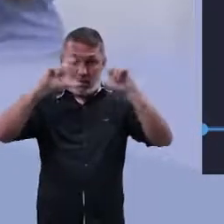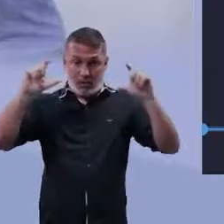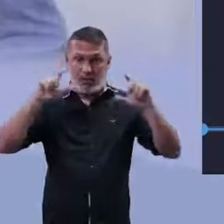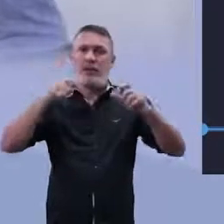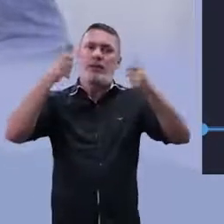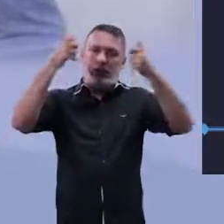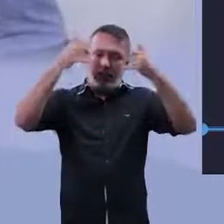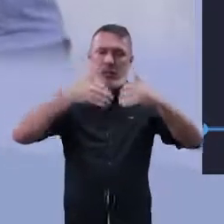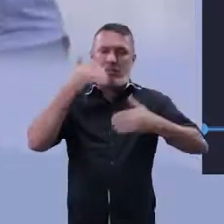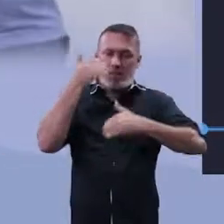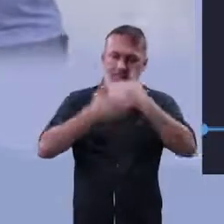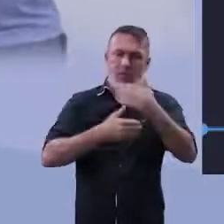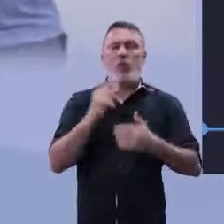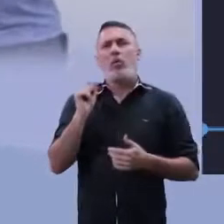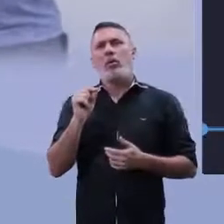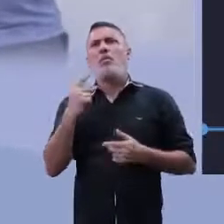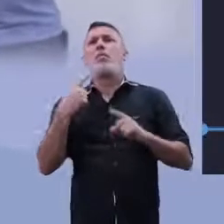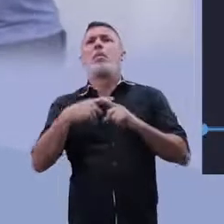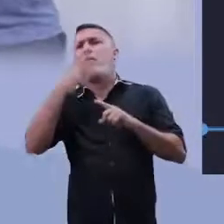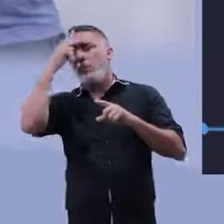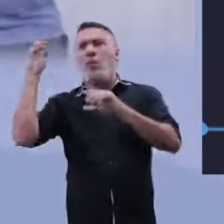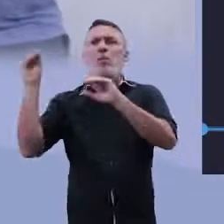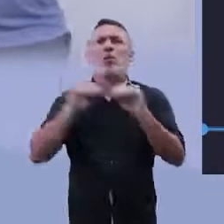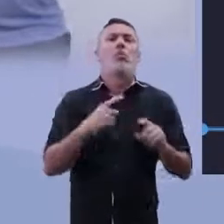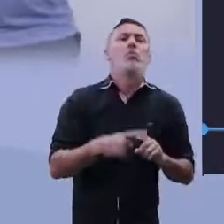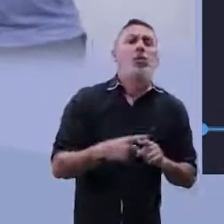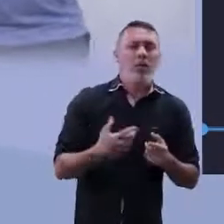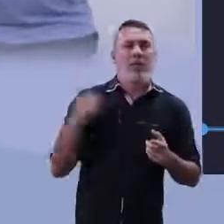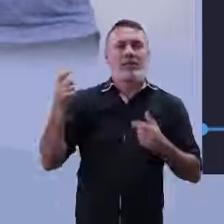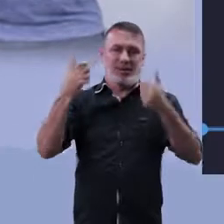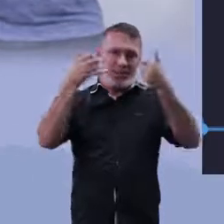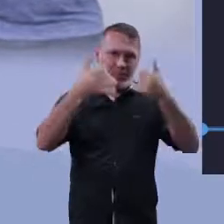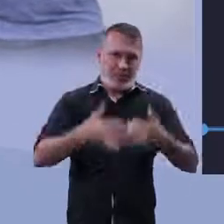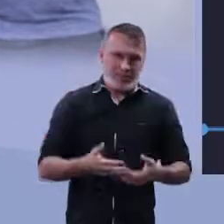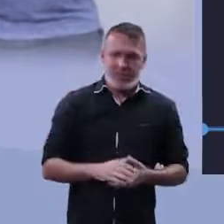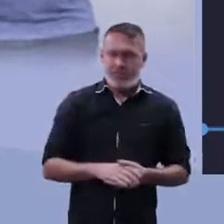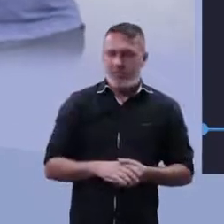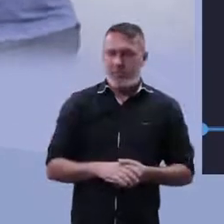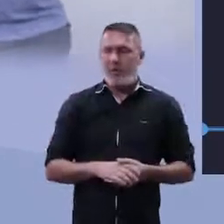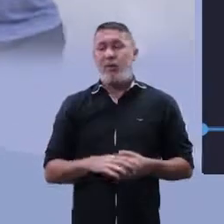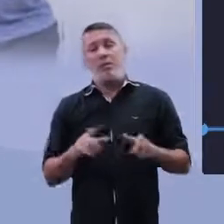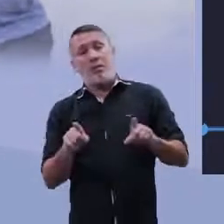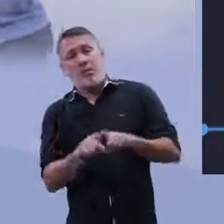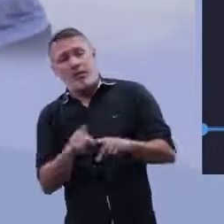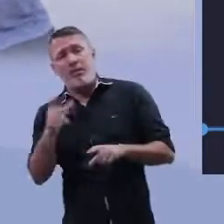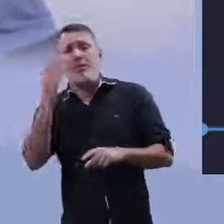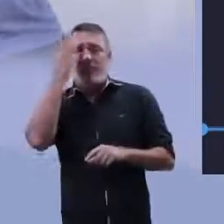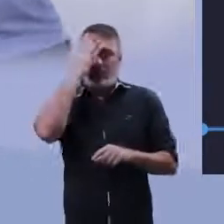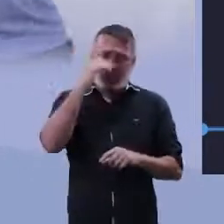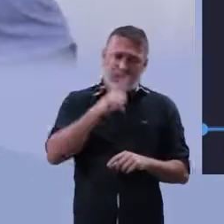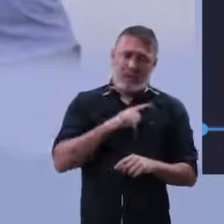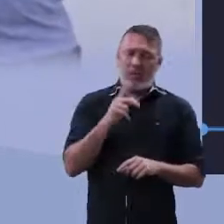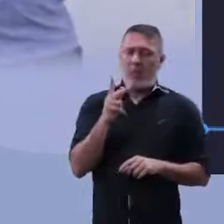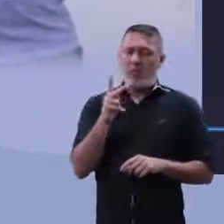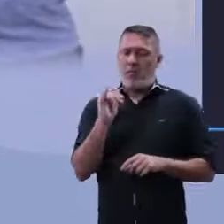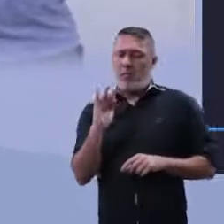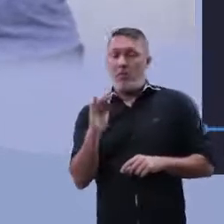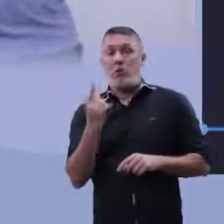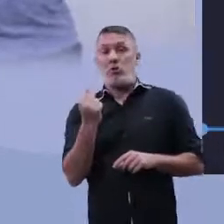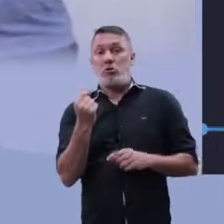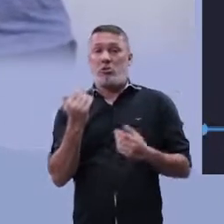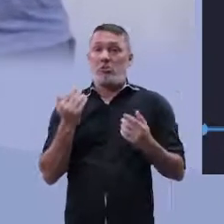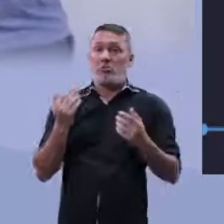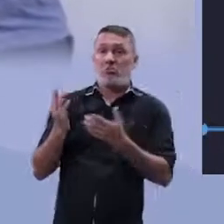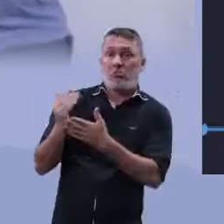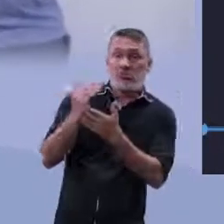primeiro parágrafo de desenvolvimento, ele explica por que as pessoas estão vindo para cá. Embora nós temos ali, né, o produto interno